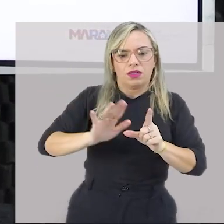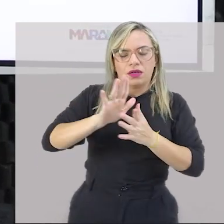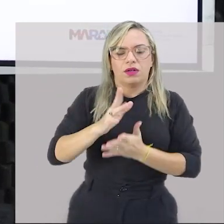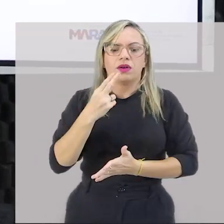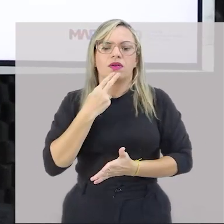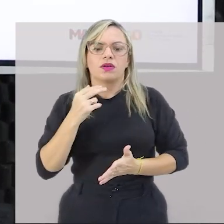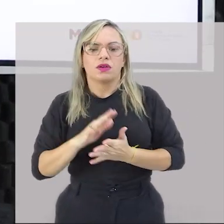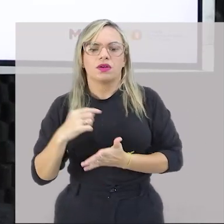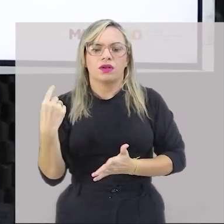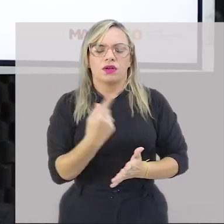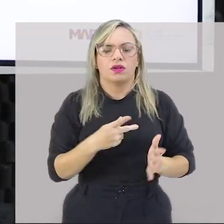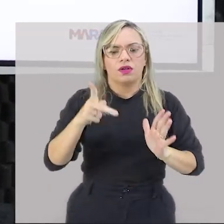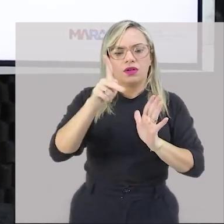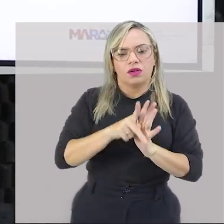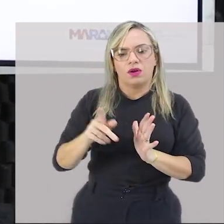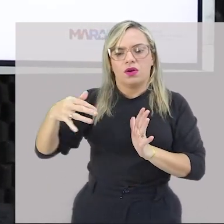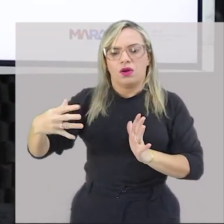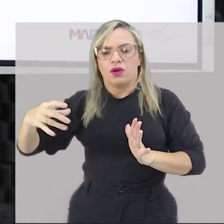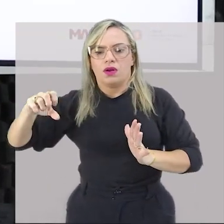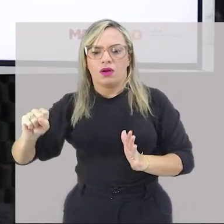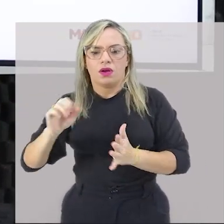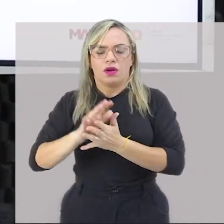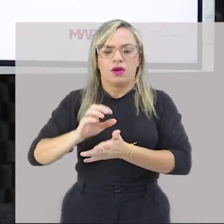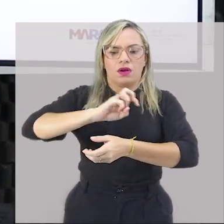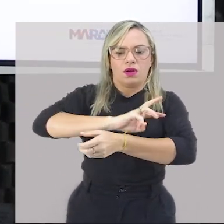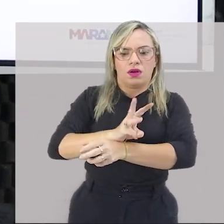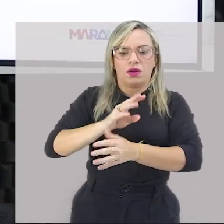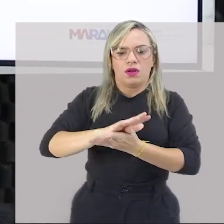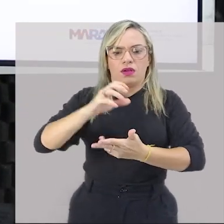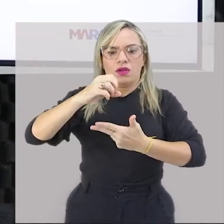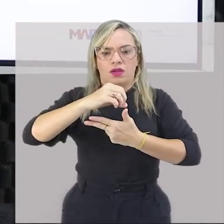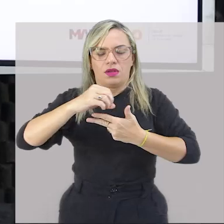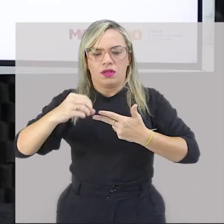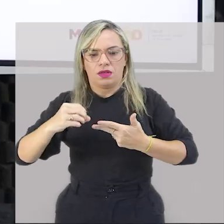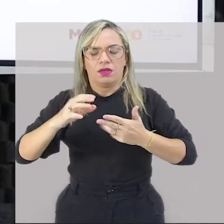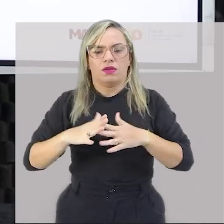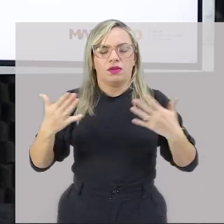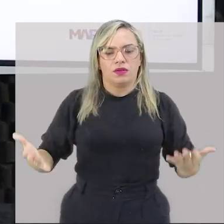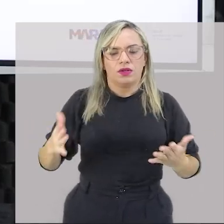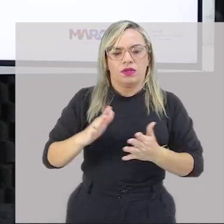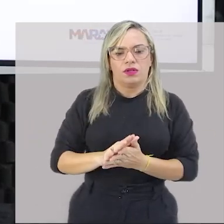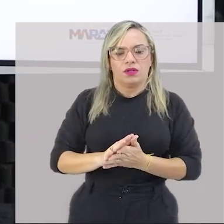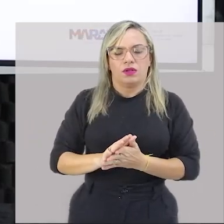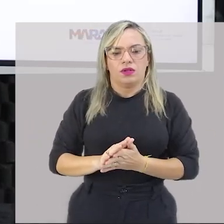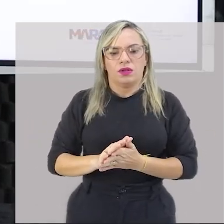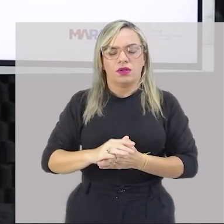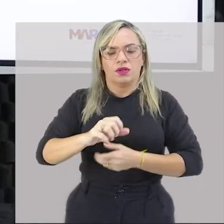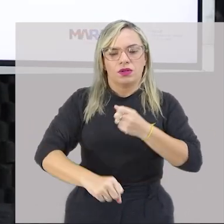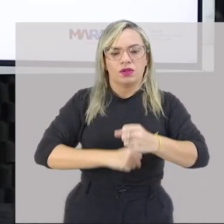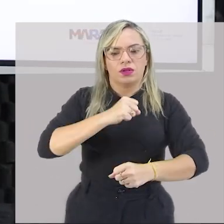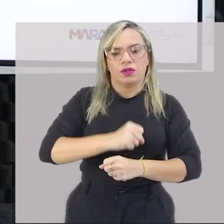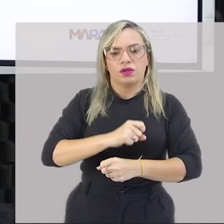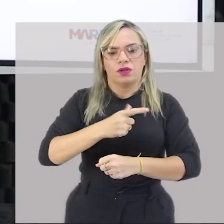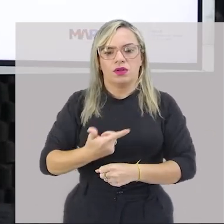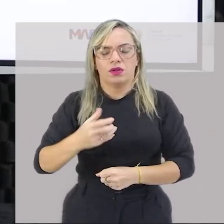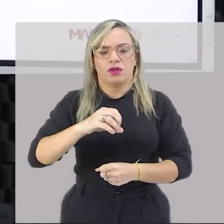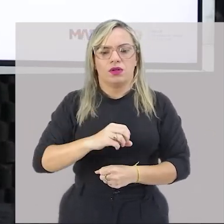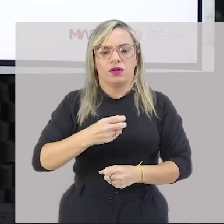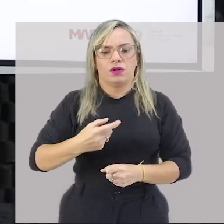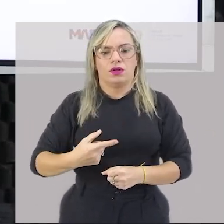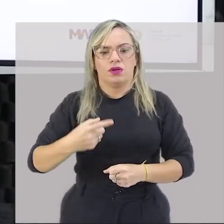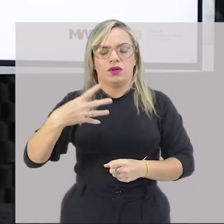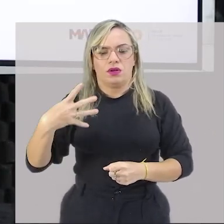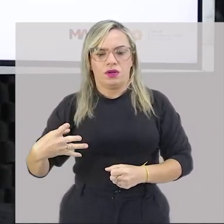projeto PAS, UEMA, né, Enem 2024. Beleza, então